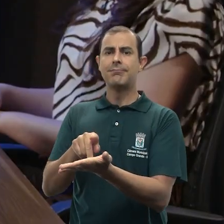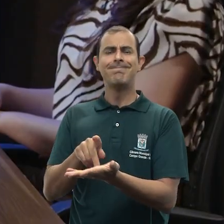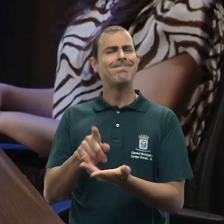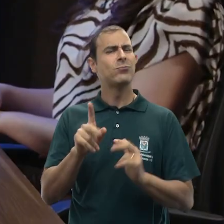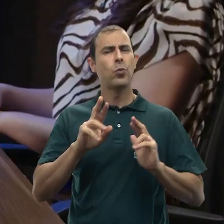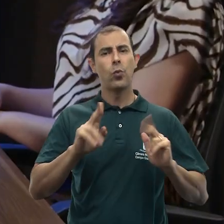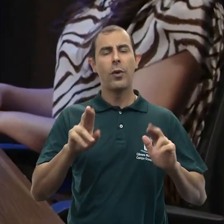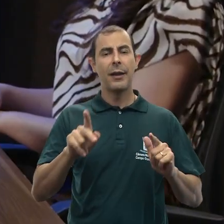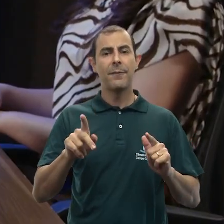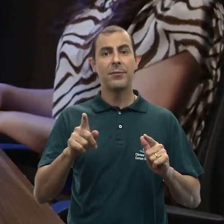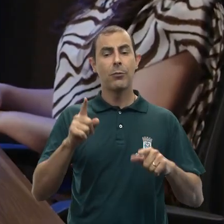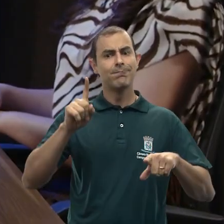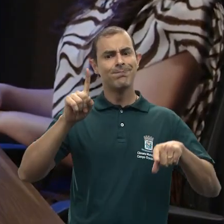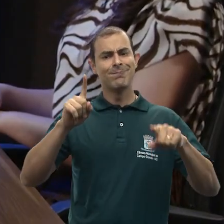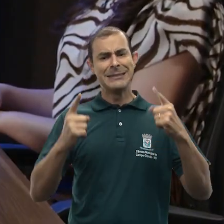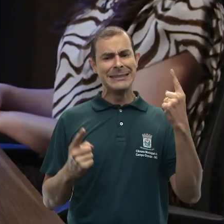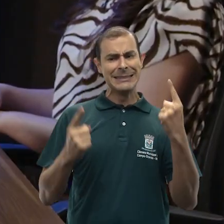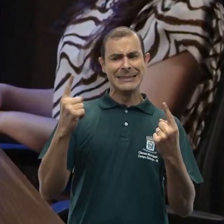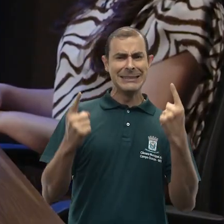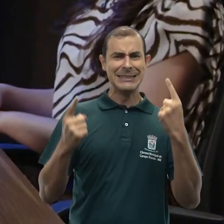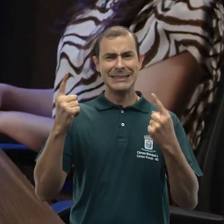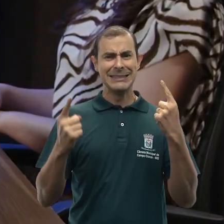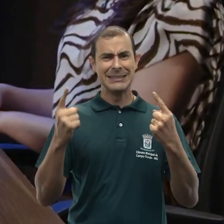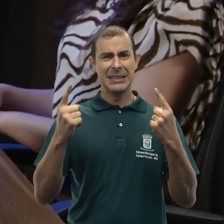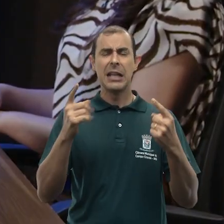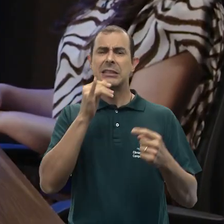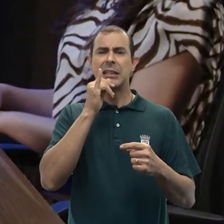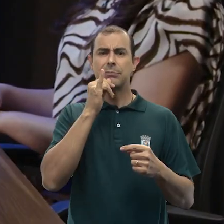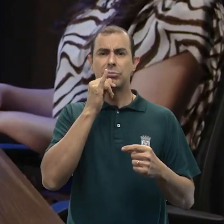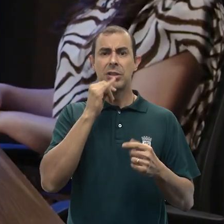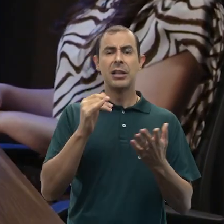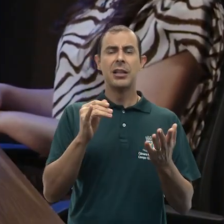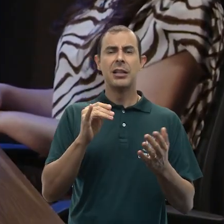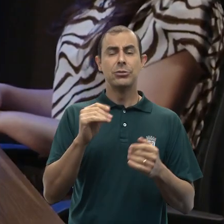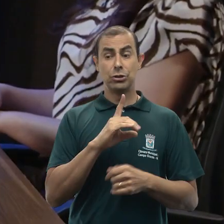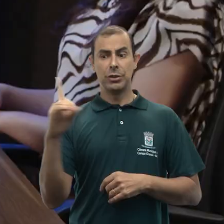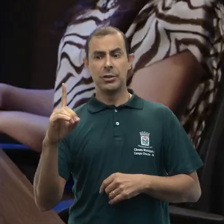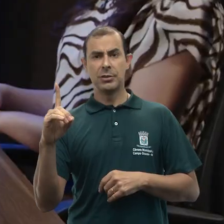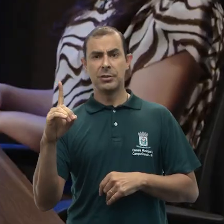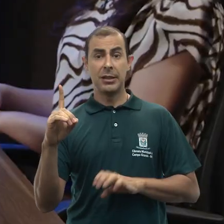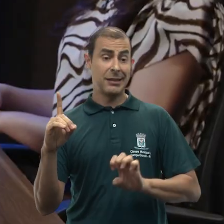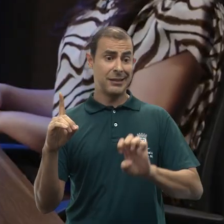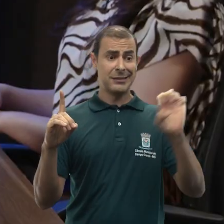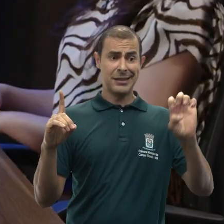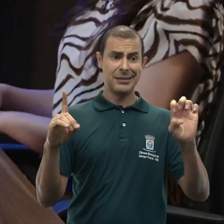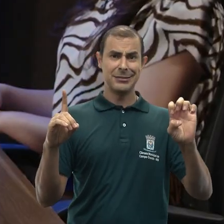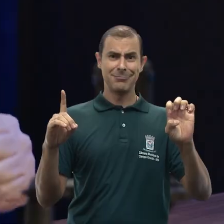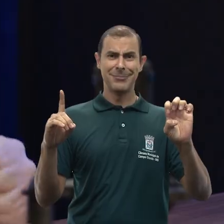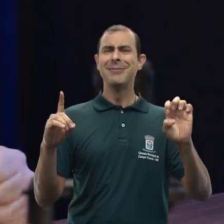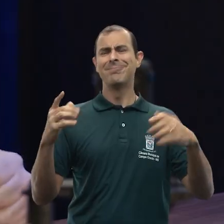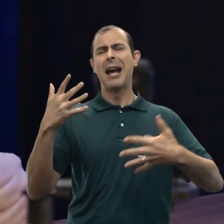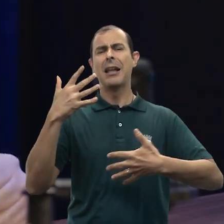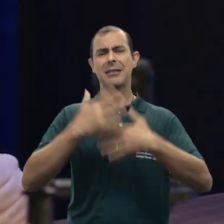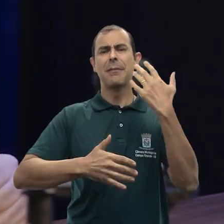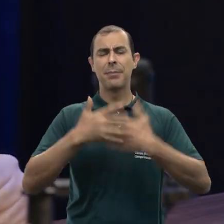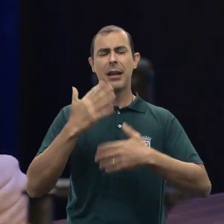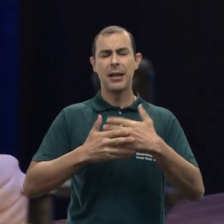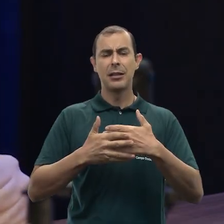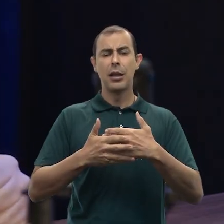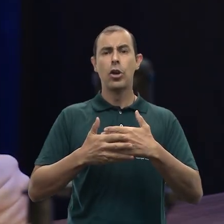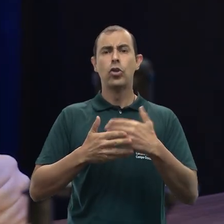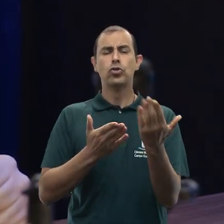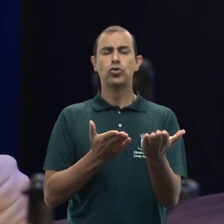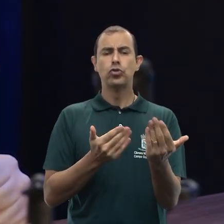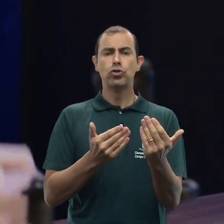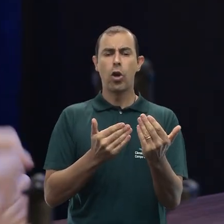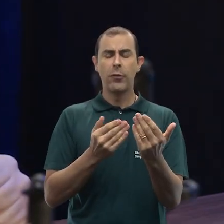exemplo, essa dualidade, essa guerra ideológica que tem entre direita e esquerda, isso só atrapalha muito o desenvolvimento do jovem, porque ele